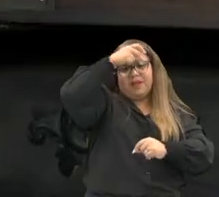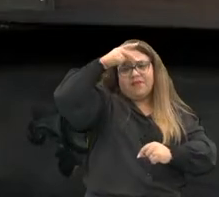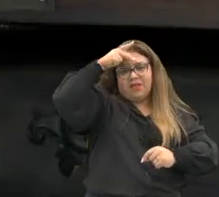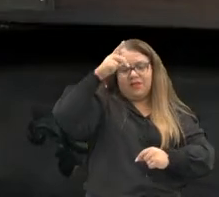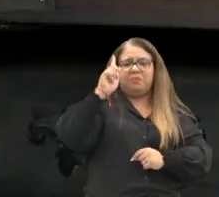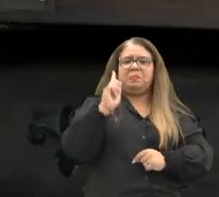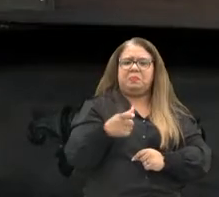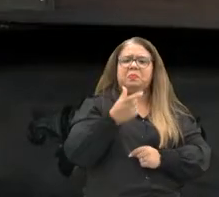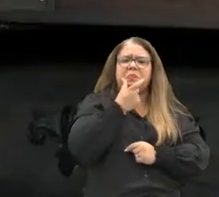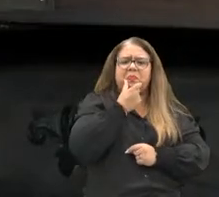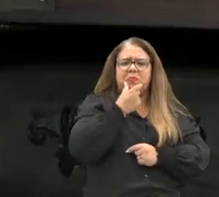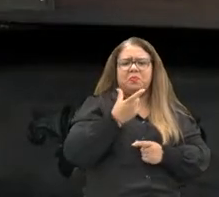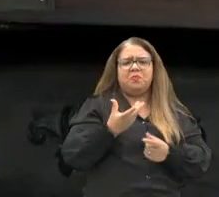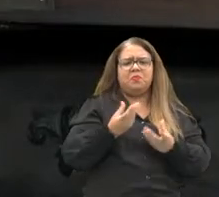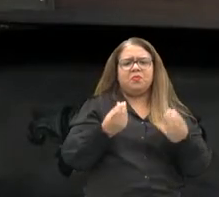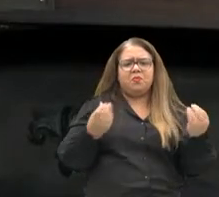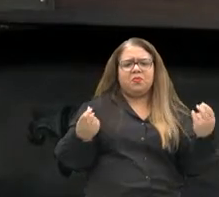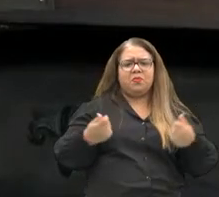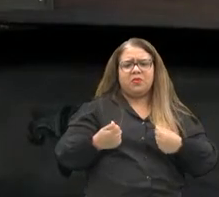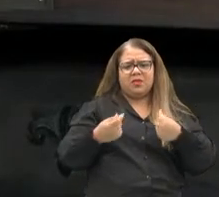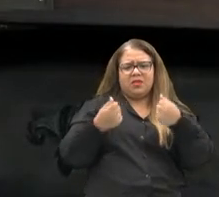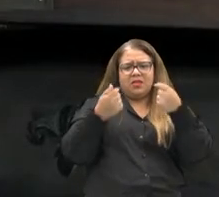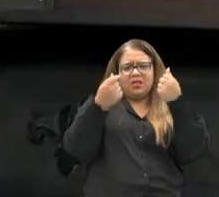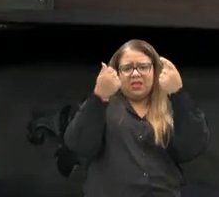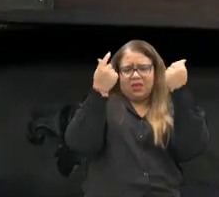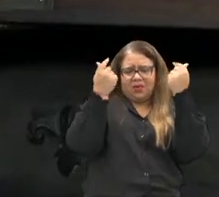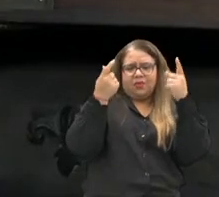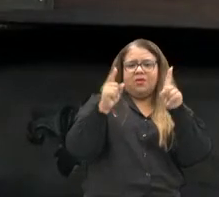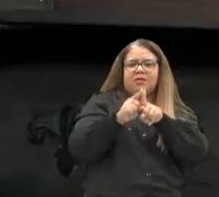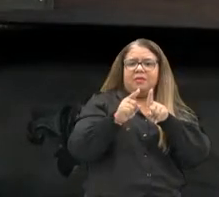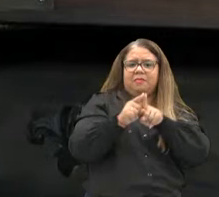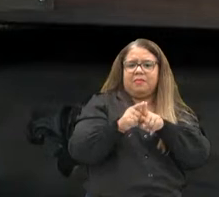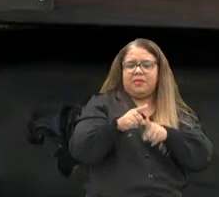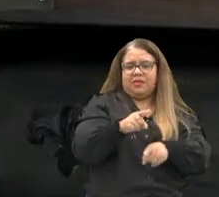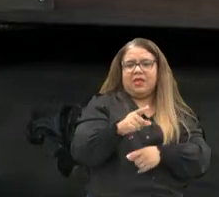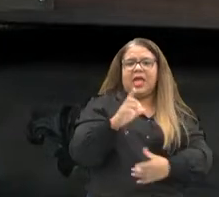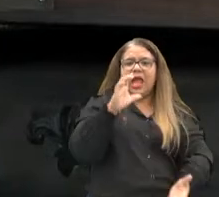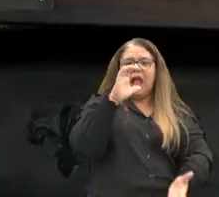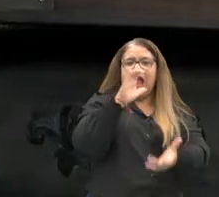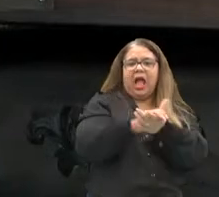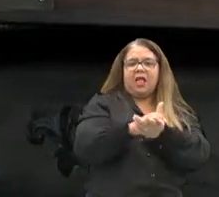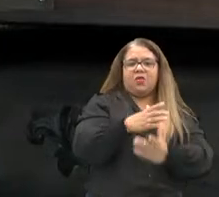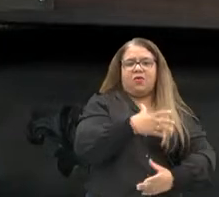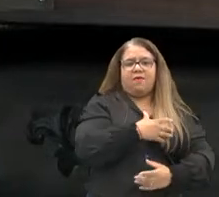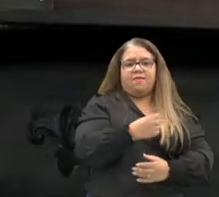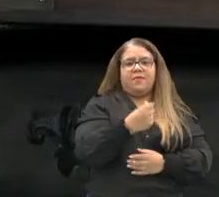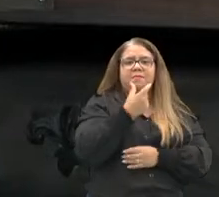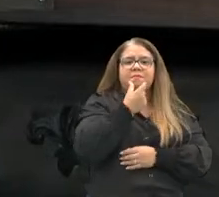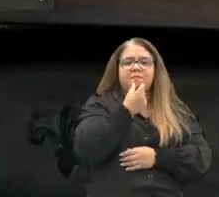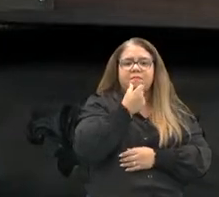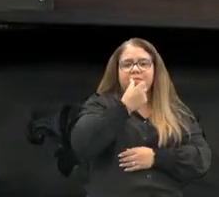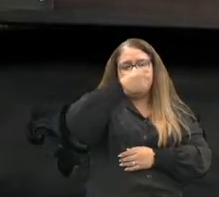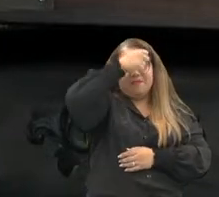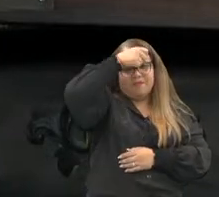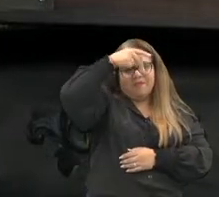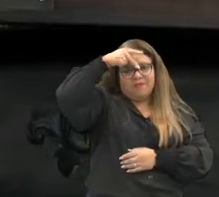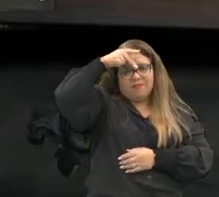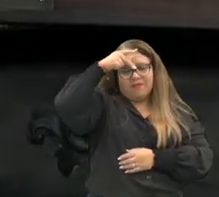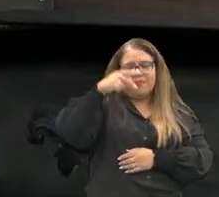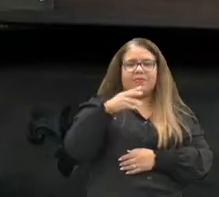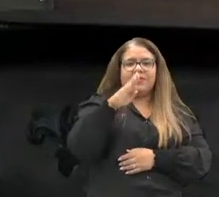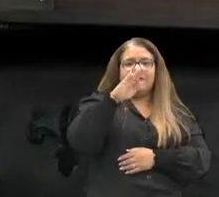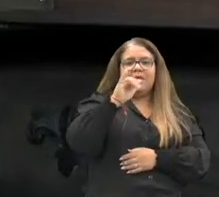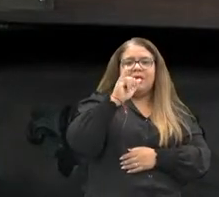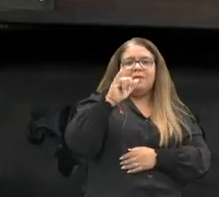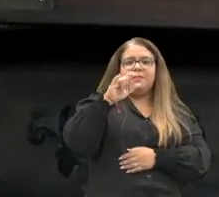um homem muito rico, dono de minas, e ele acabou se casando com a filha do prefeito, a Brízida